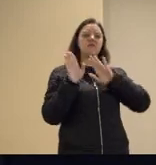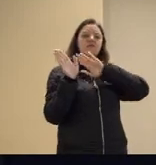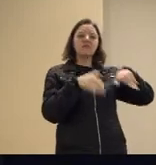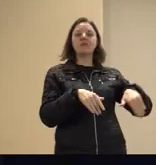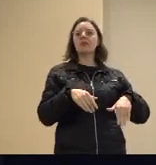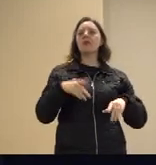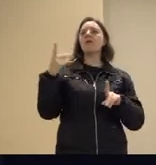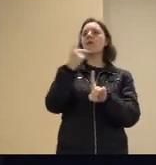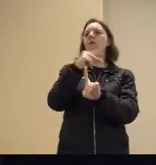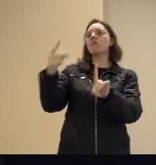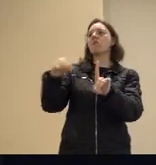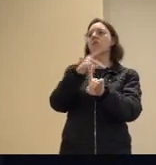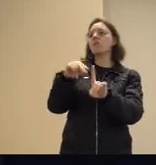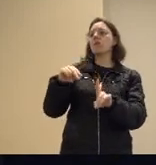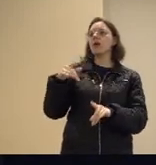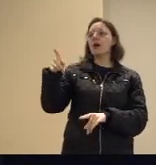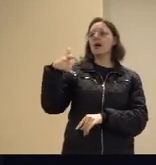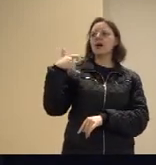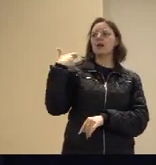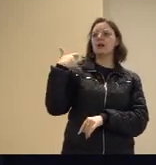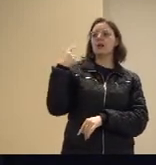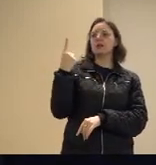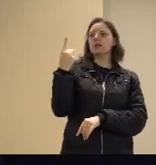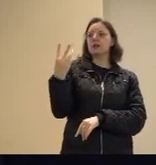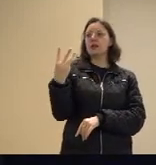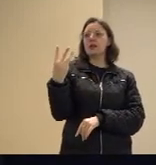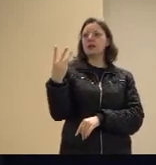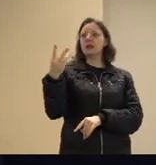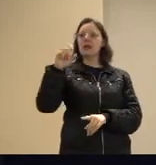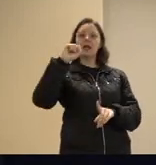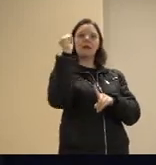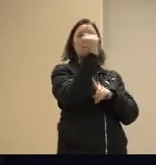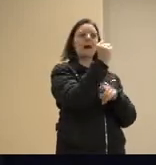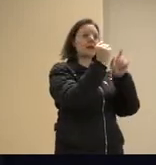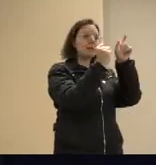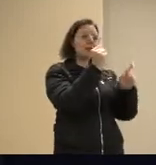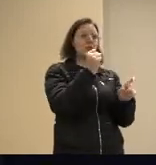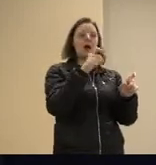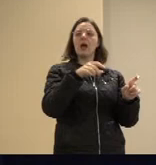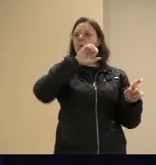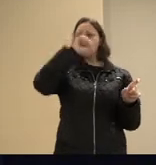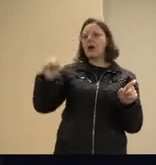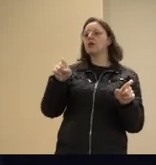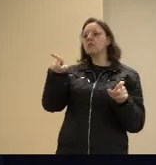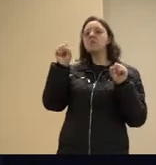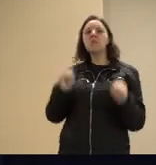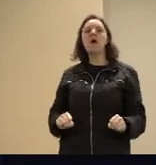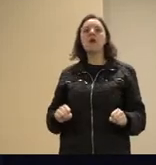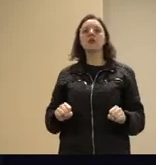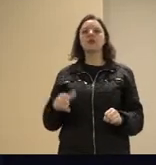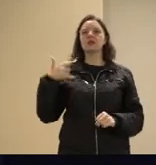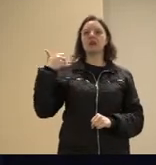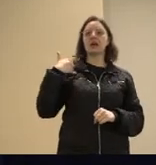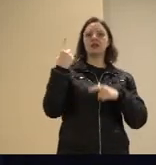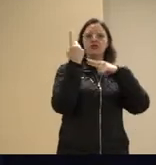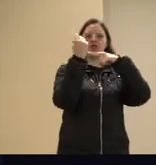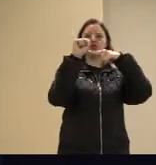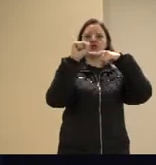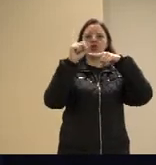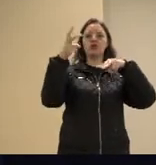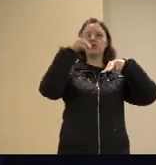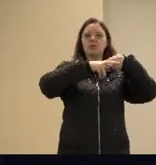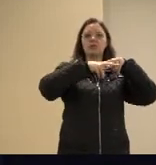que o adolescente com 13 anos se matou alguém, tem que ser morto, ou algo semelhante, que temos que reduzir a maioridade penal.